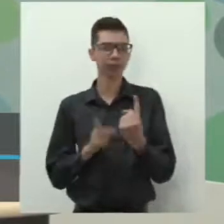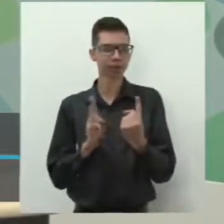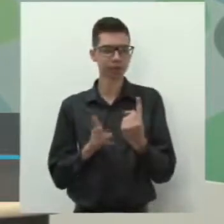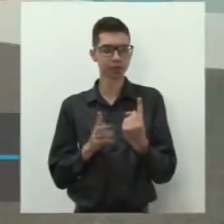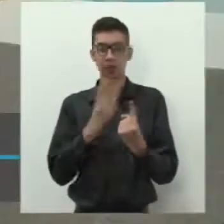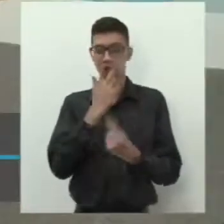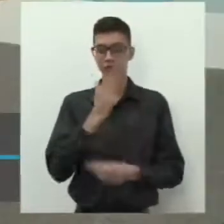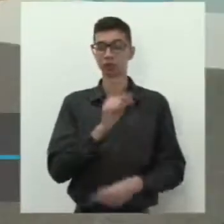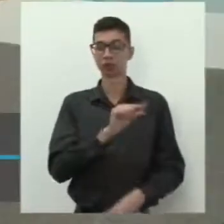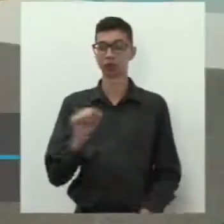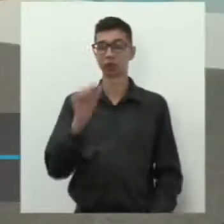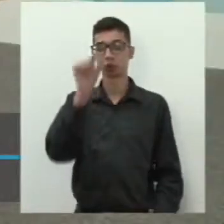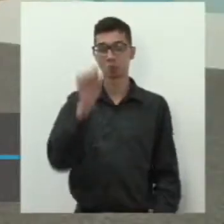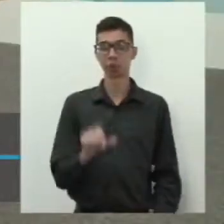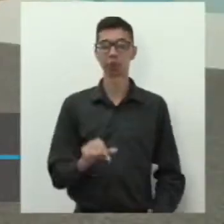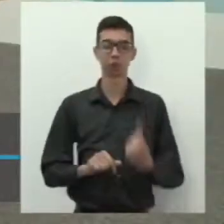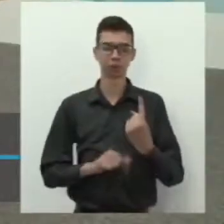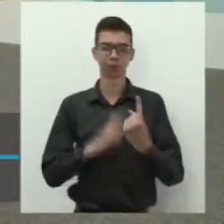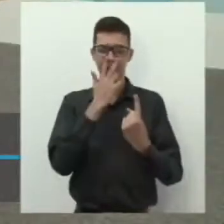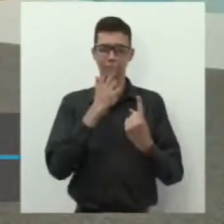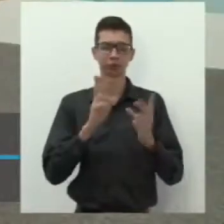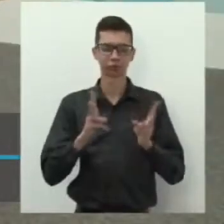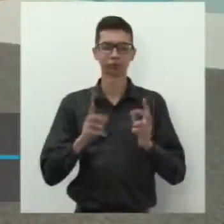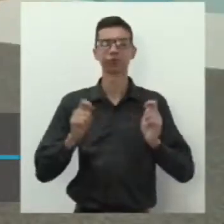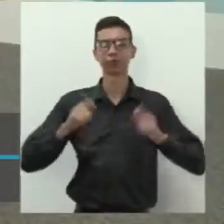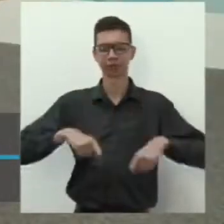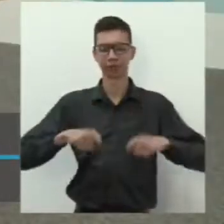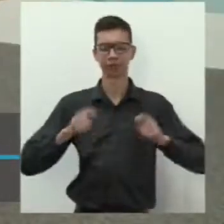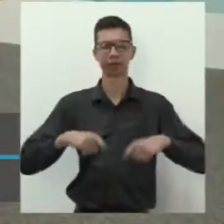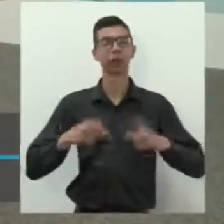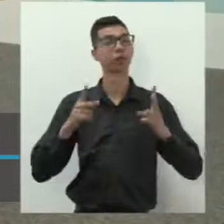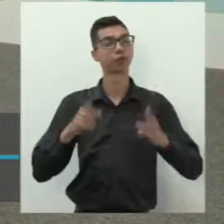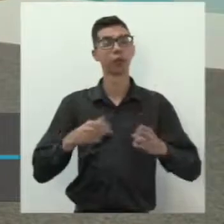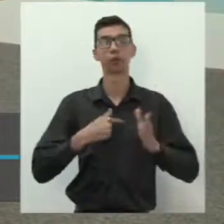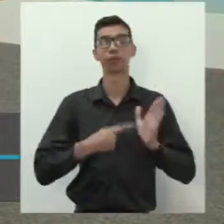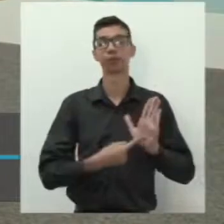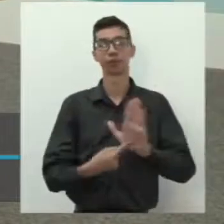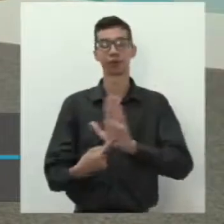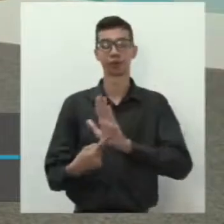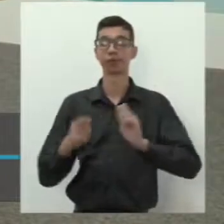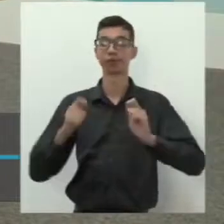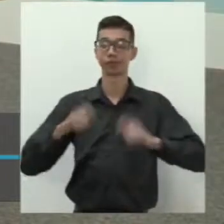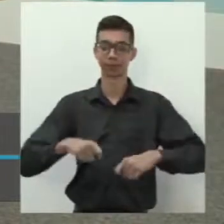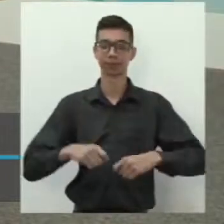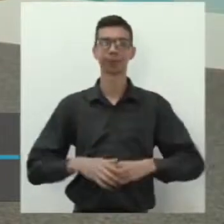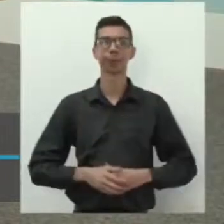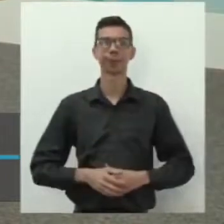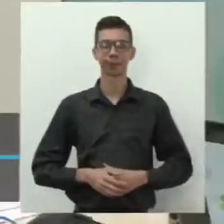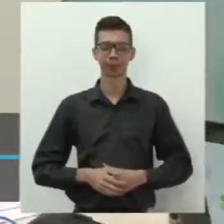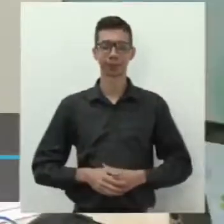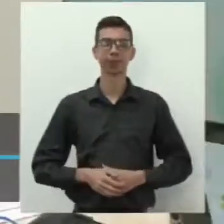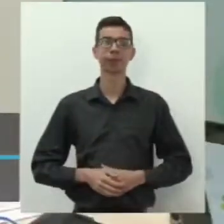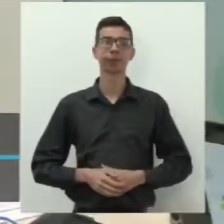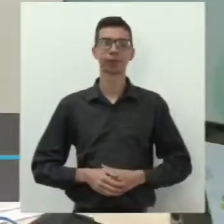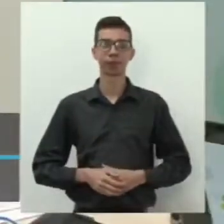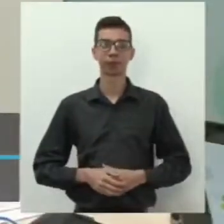que deve ser uma linha e uma coluna. Deve ser. Dá, desse mesmo jeito que eu mostrei, tá? Então, as linhas e as